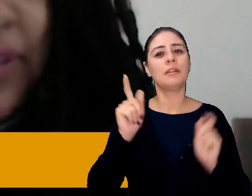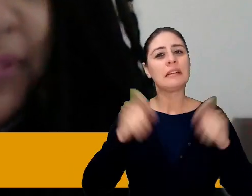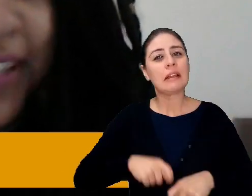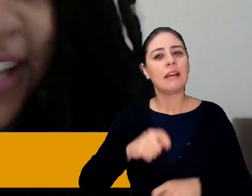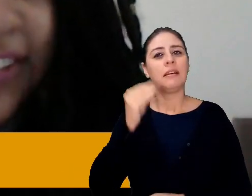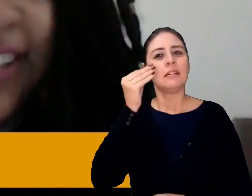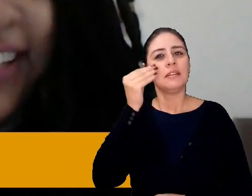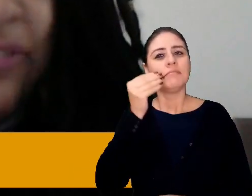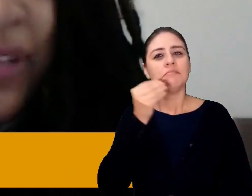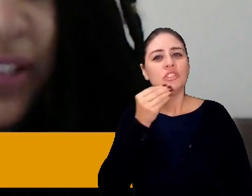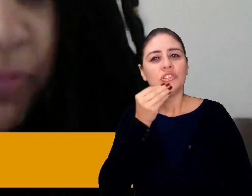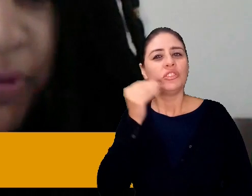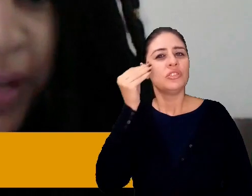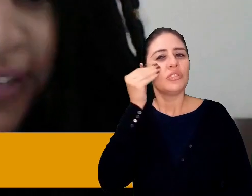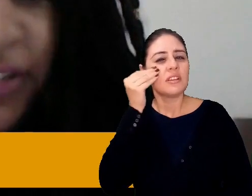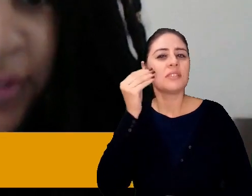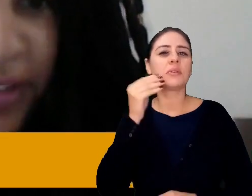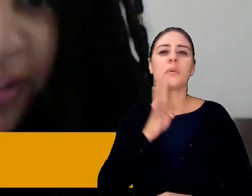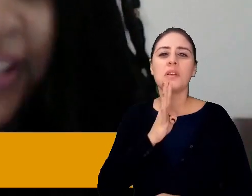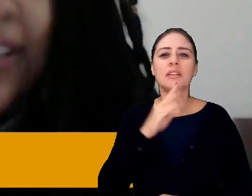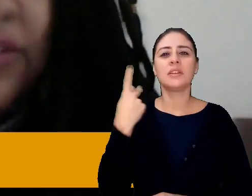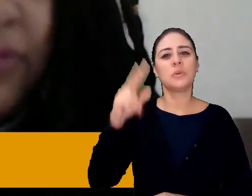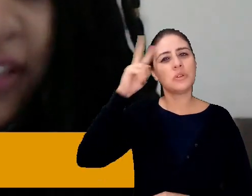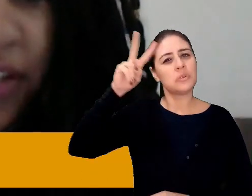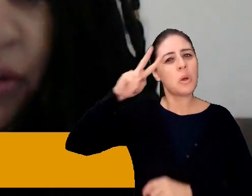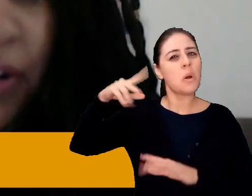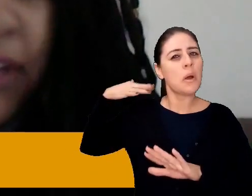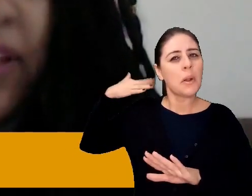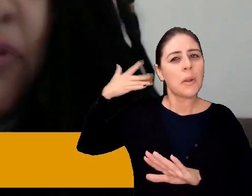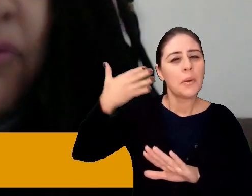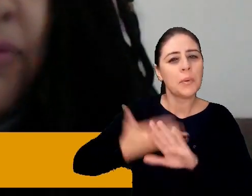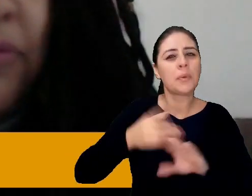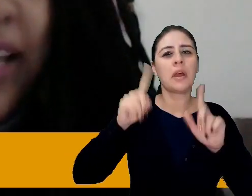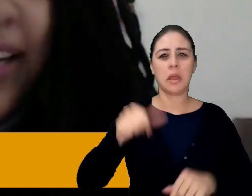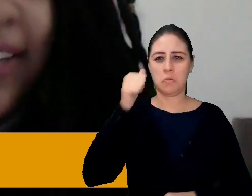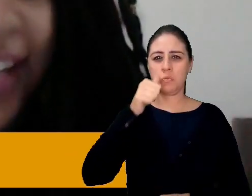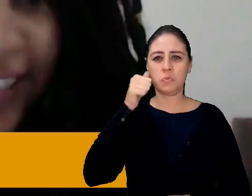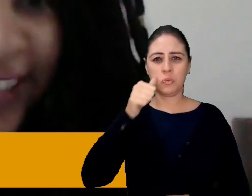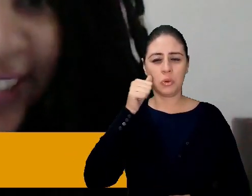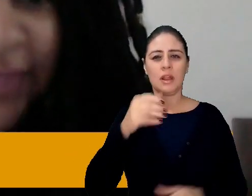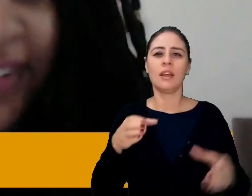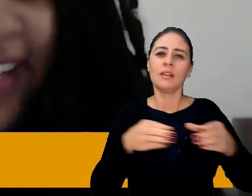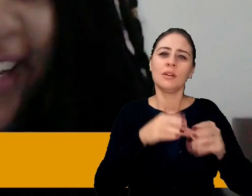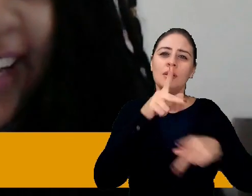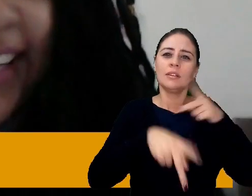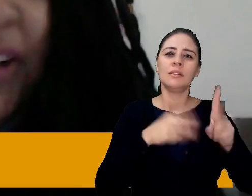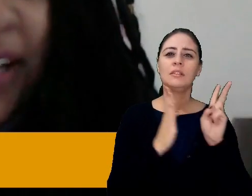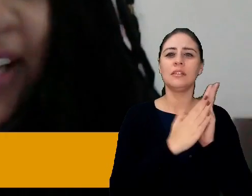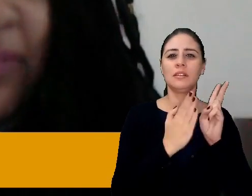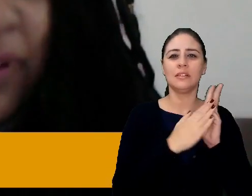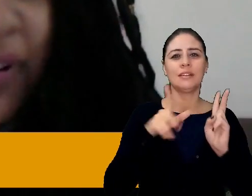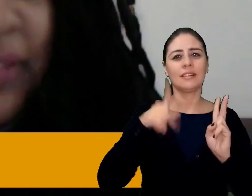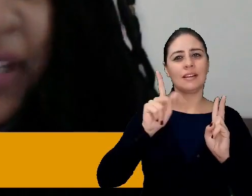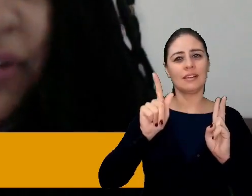essa possibilidade de conhecer um pouco mais da sua história, da sua trajetória como uma mulher caigangue, né, que é